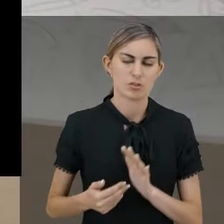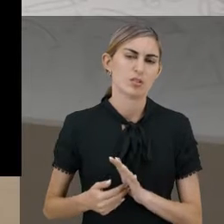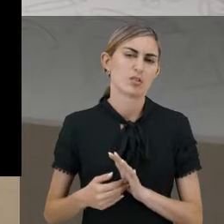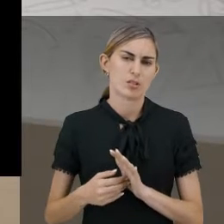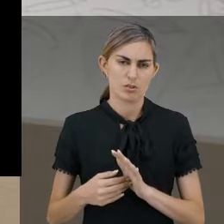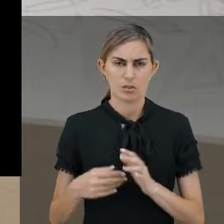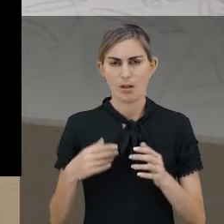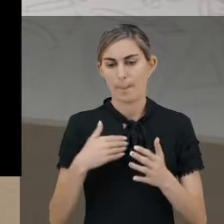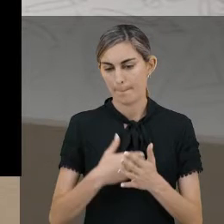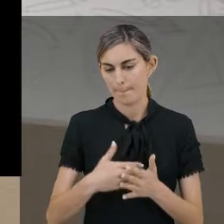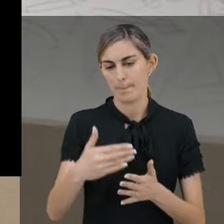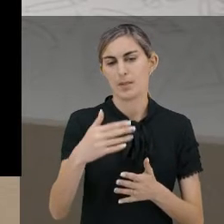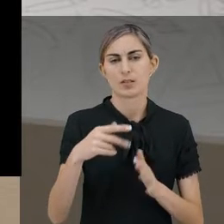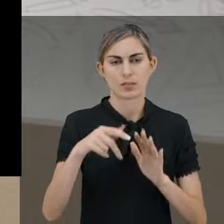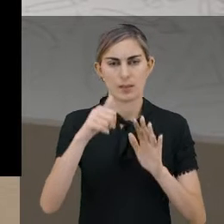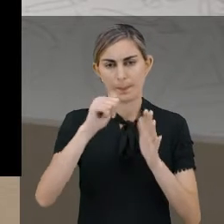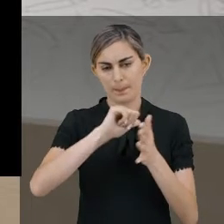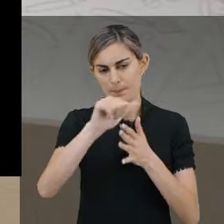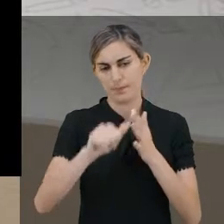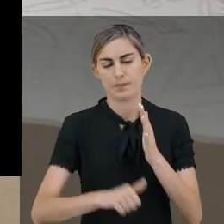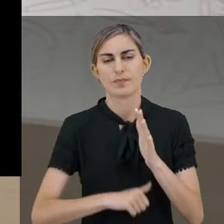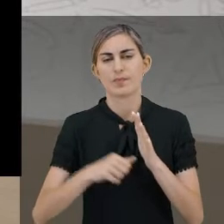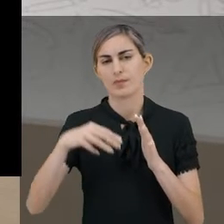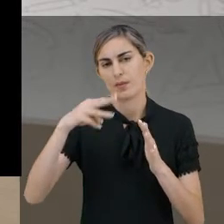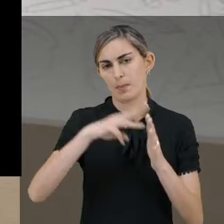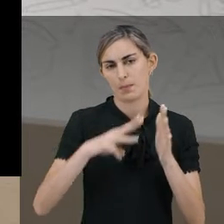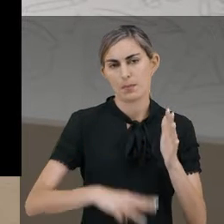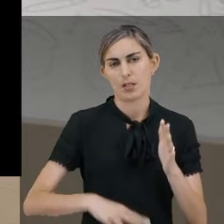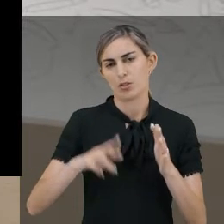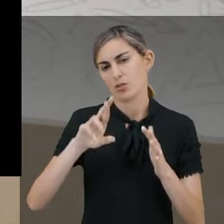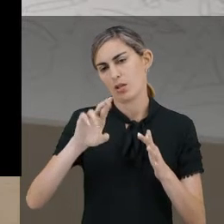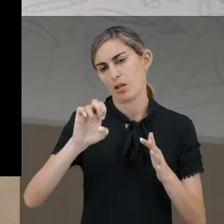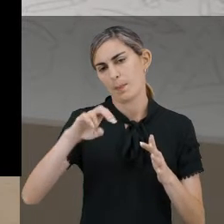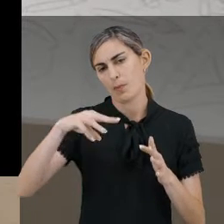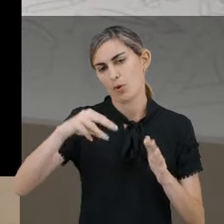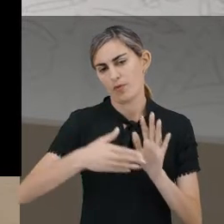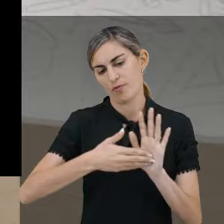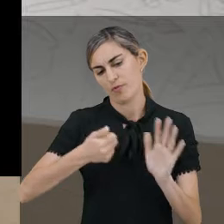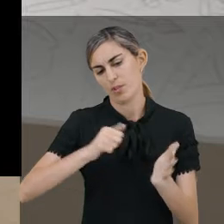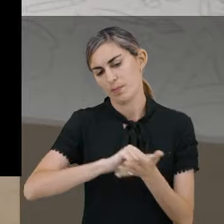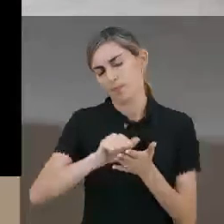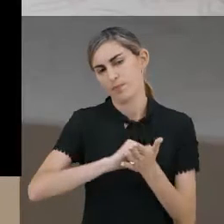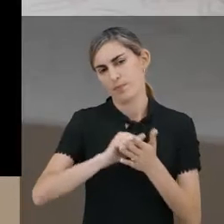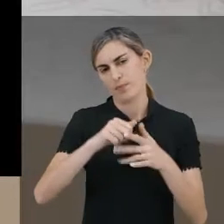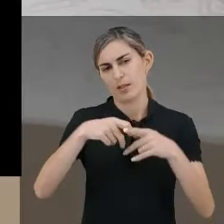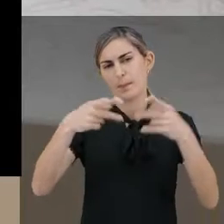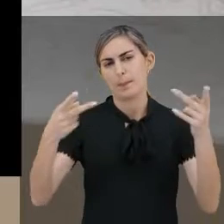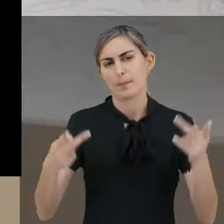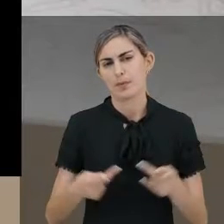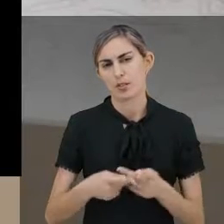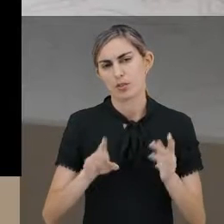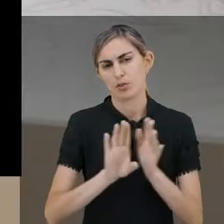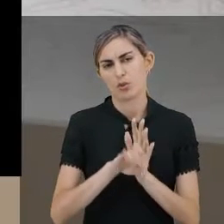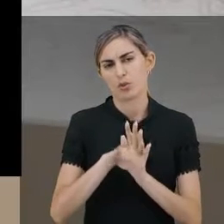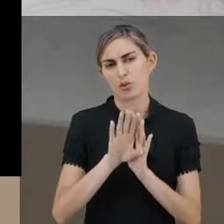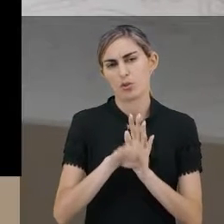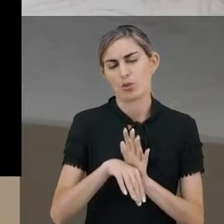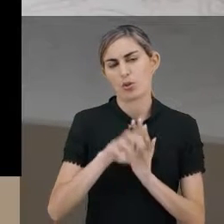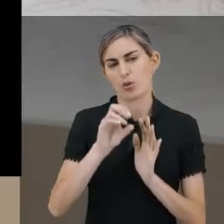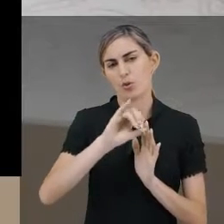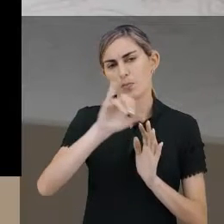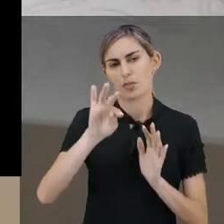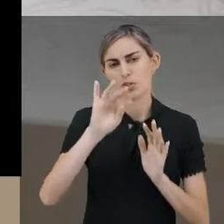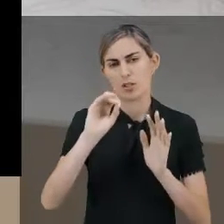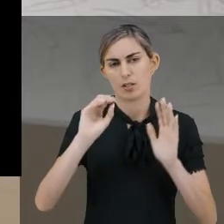removido e irá passar como parâmetro para o método remover prato, irá receber como parâmetro um código do